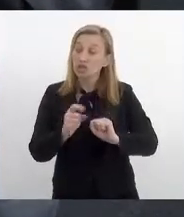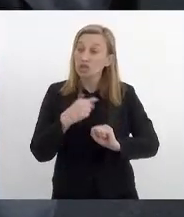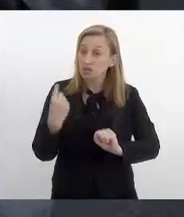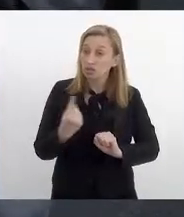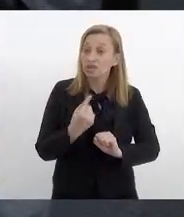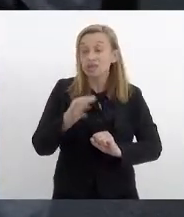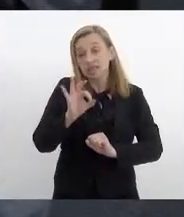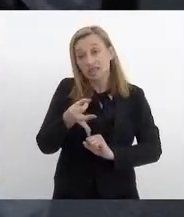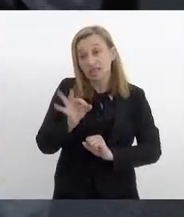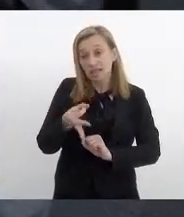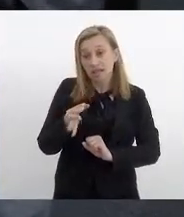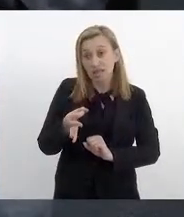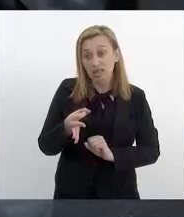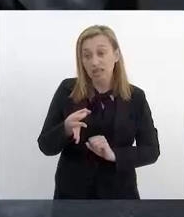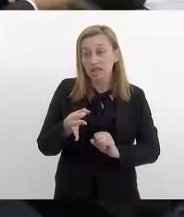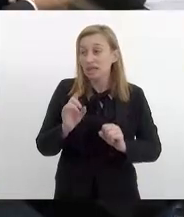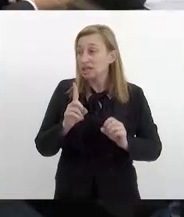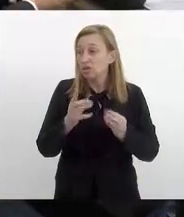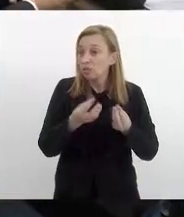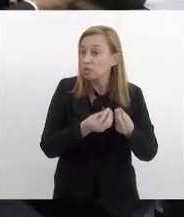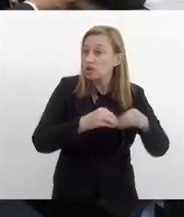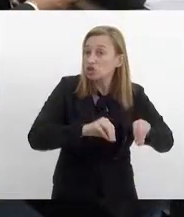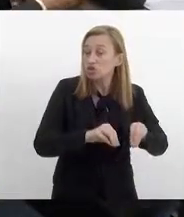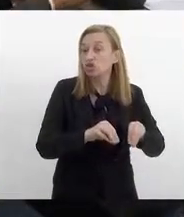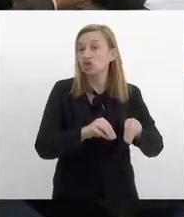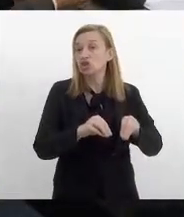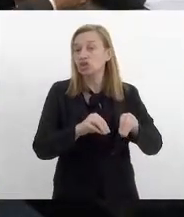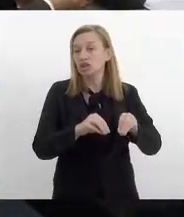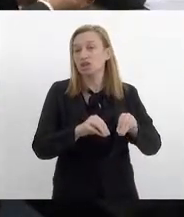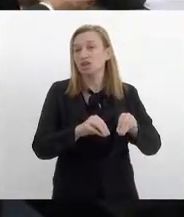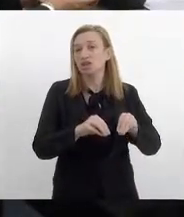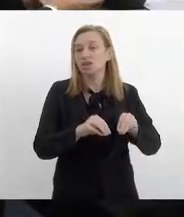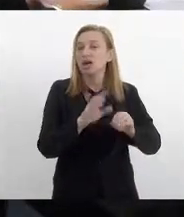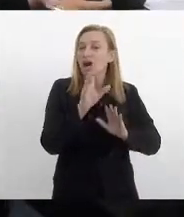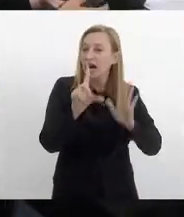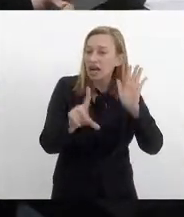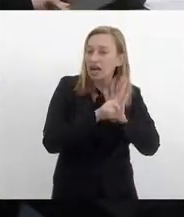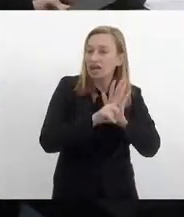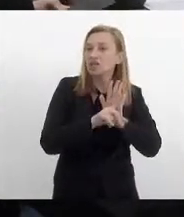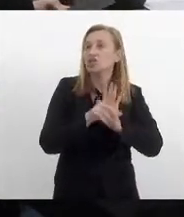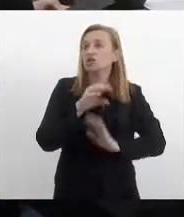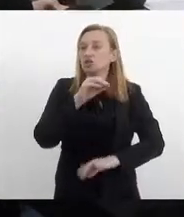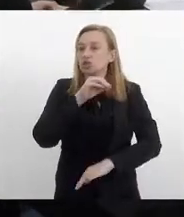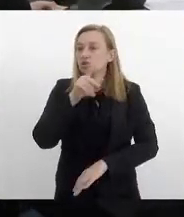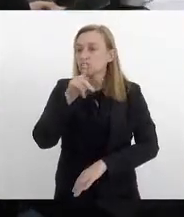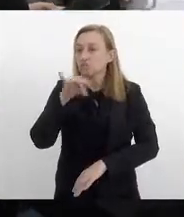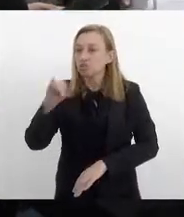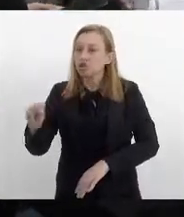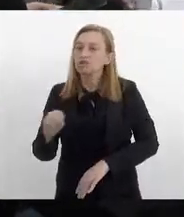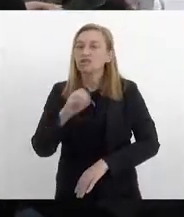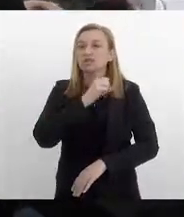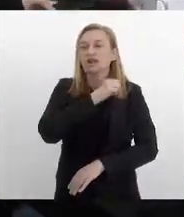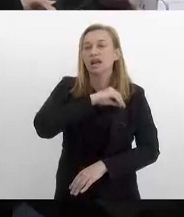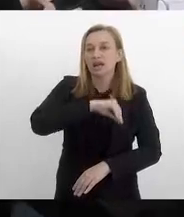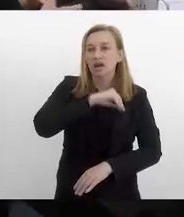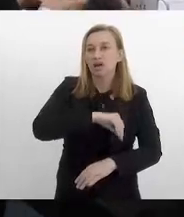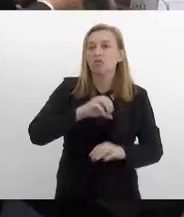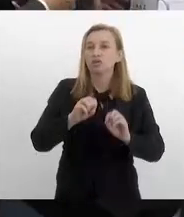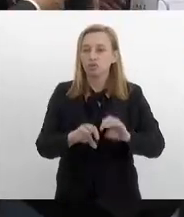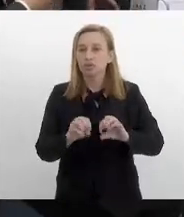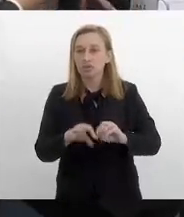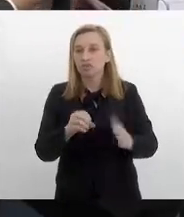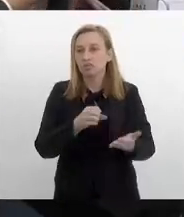garantir, né, que isso não afete o cumprimento da lei do piso salarial do Magistério Público da Educação Básica.